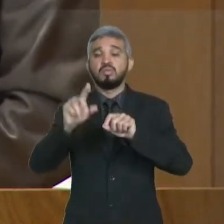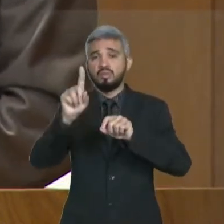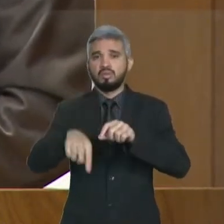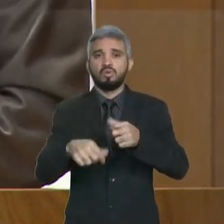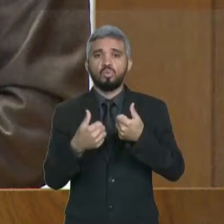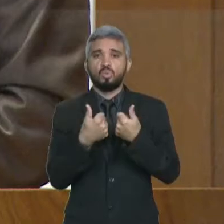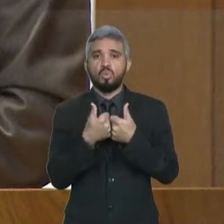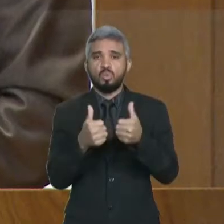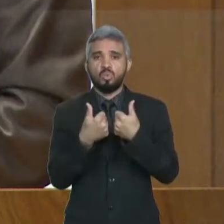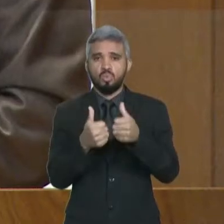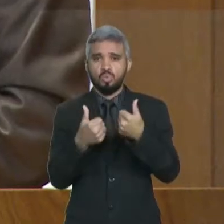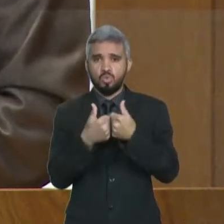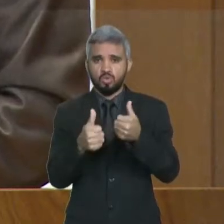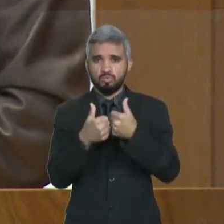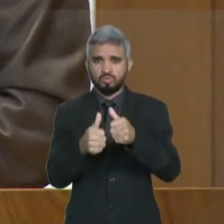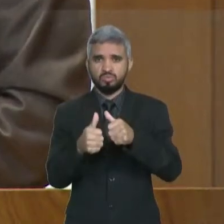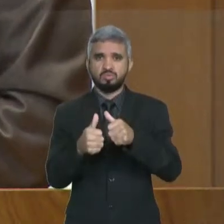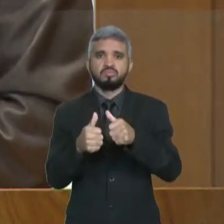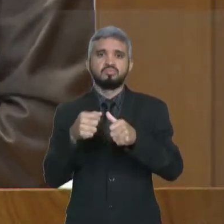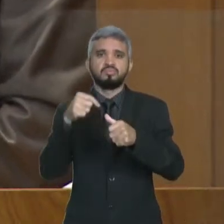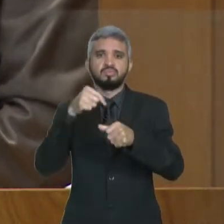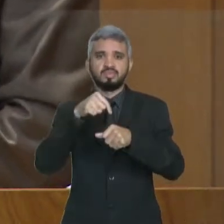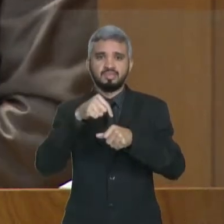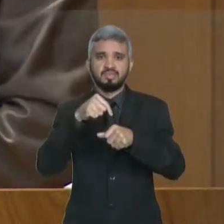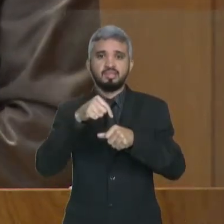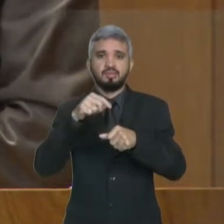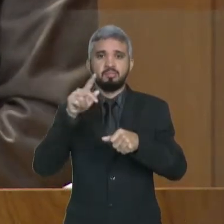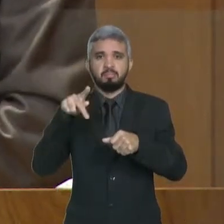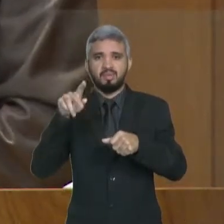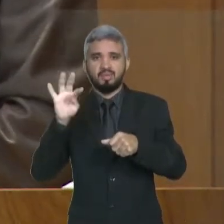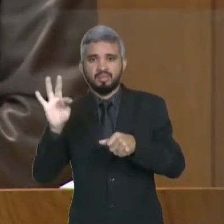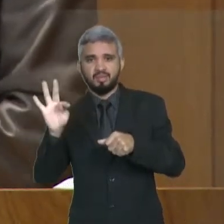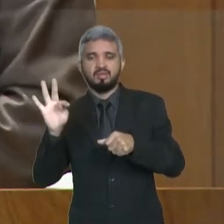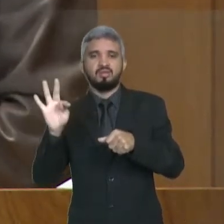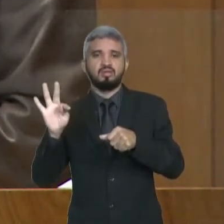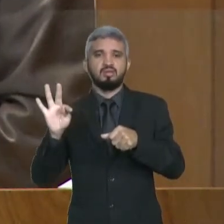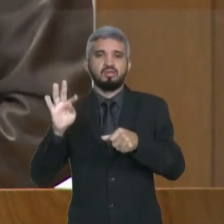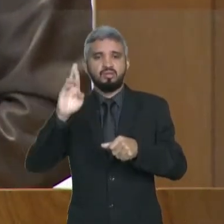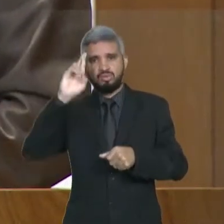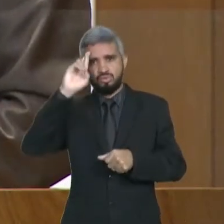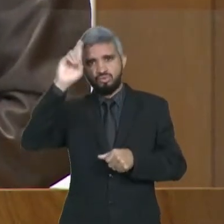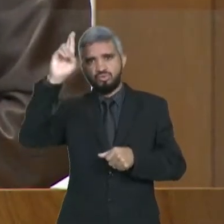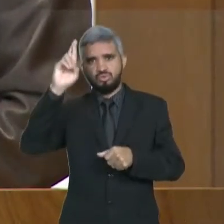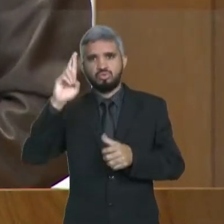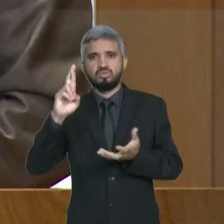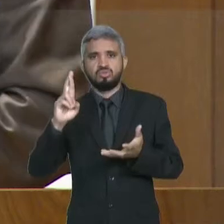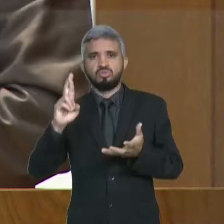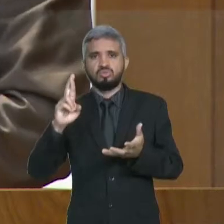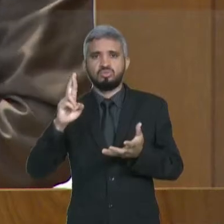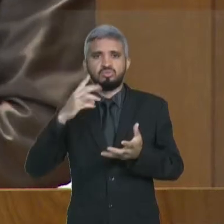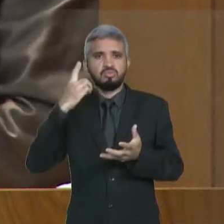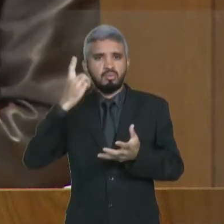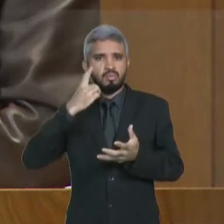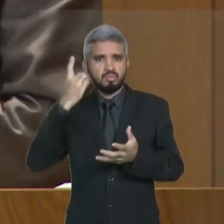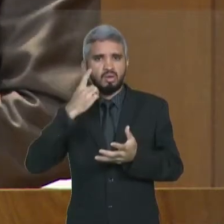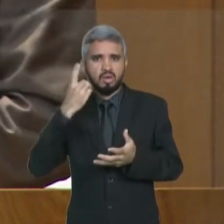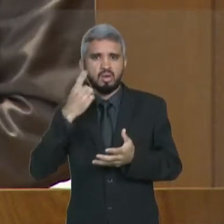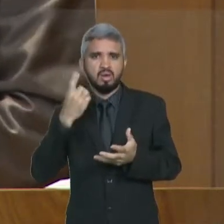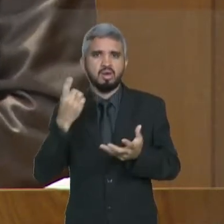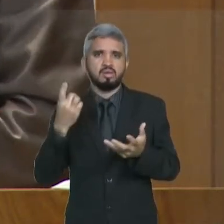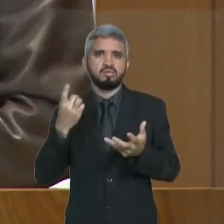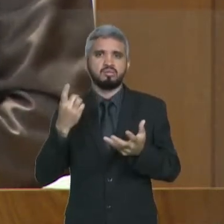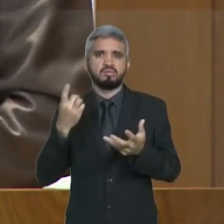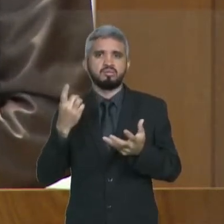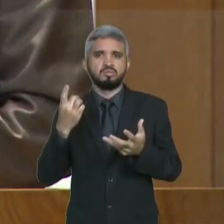direção do PT as suas principais lideranças seus parlamentares o e os seus dirigentes municipais